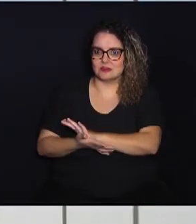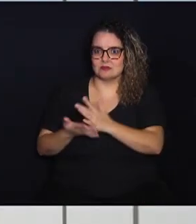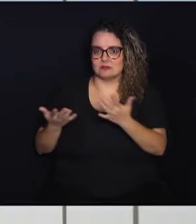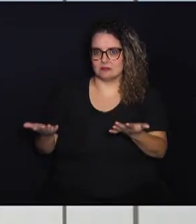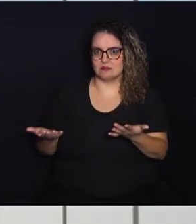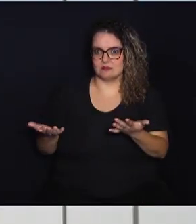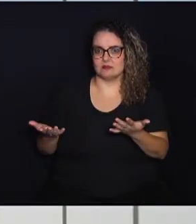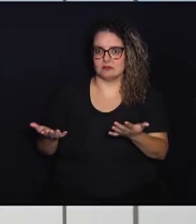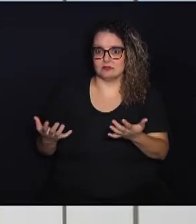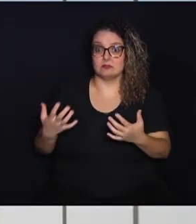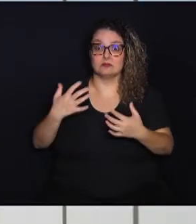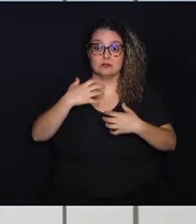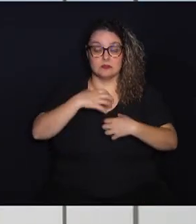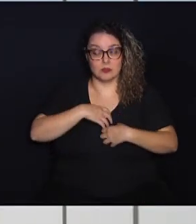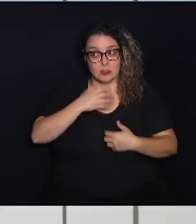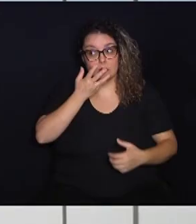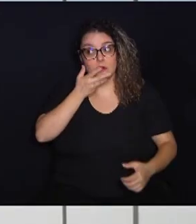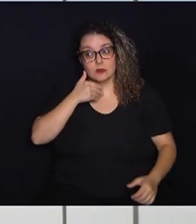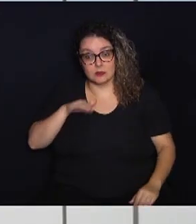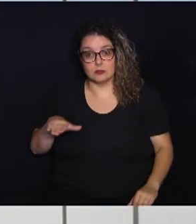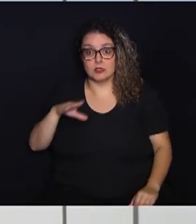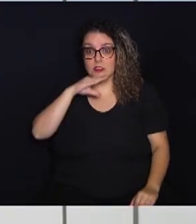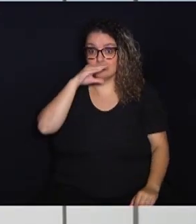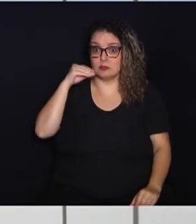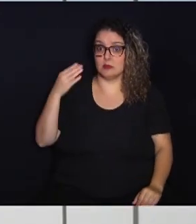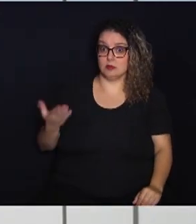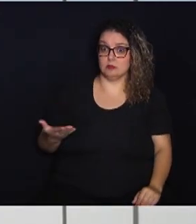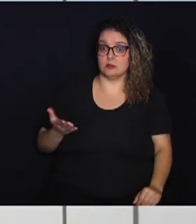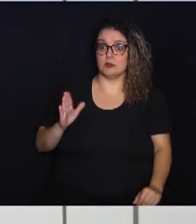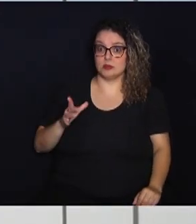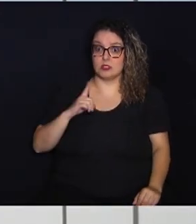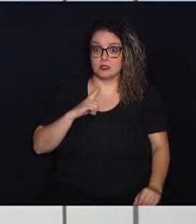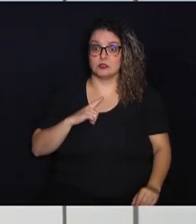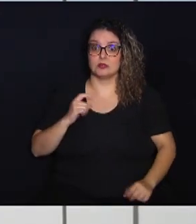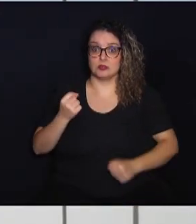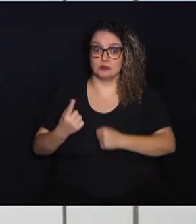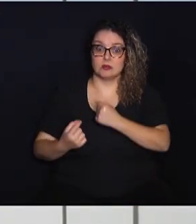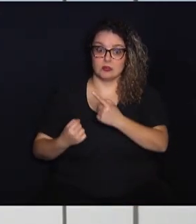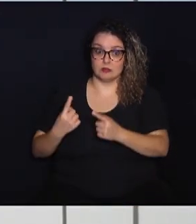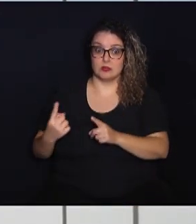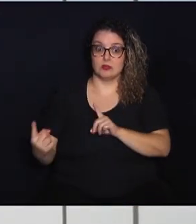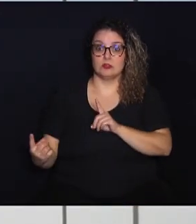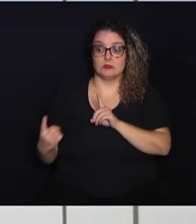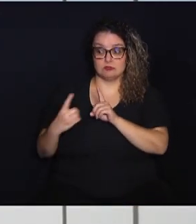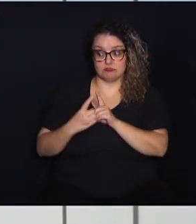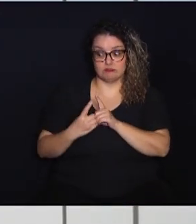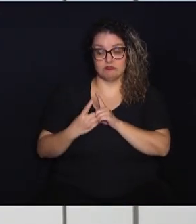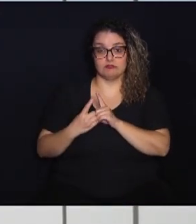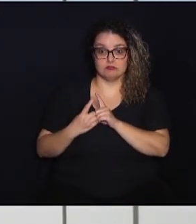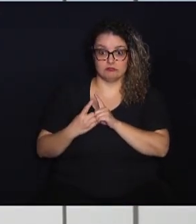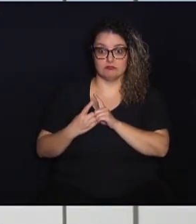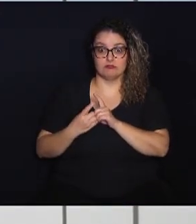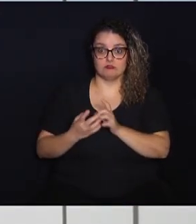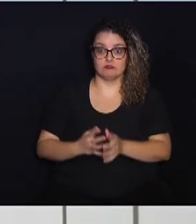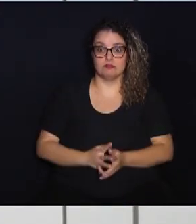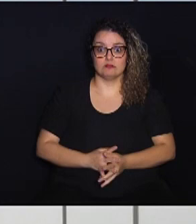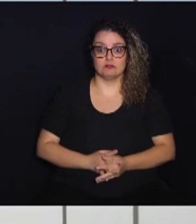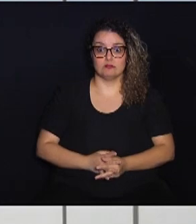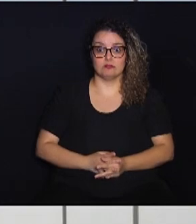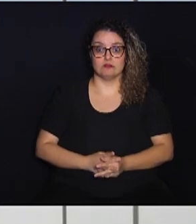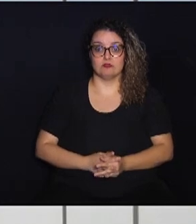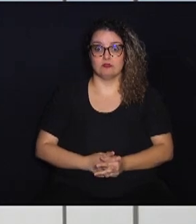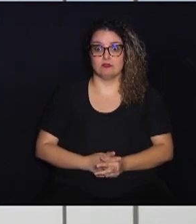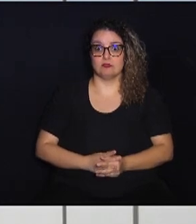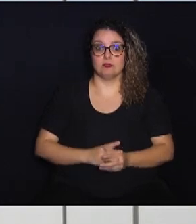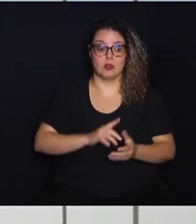para o emocional dessa criança, desse adolescente. Eu já tive alguns casos assim, de que foram